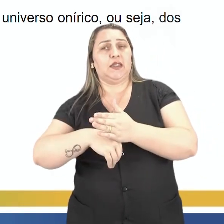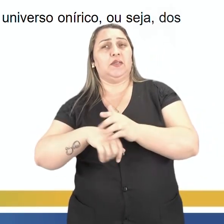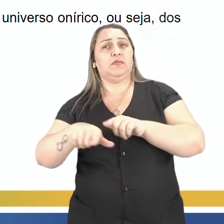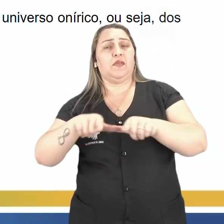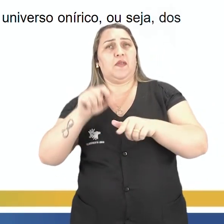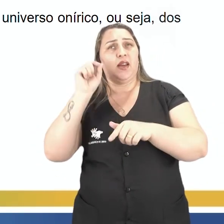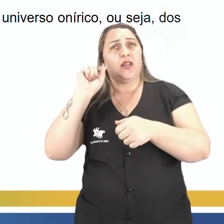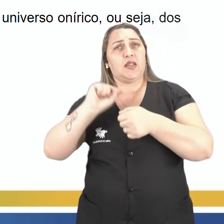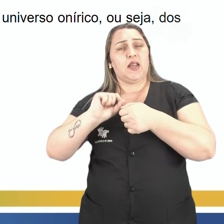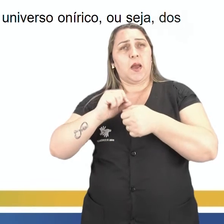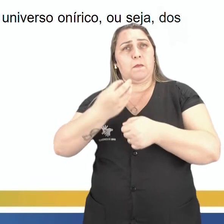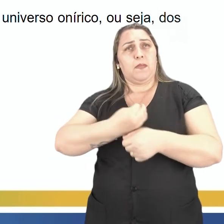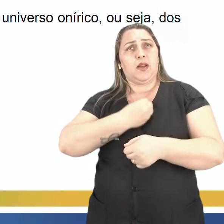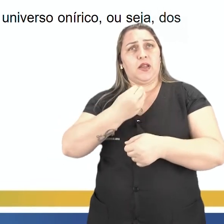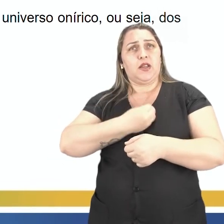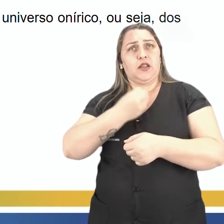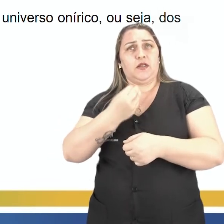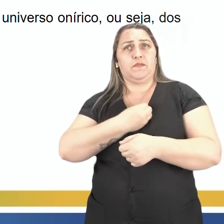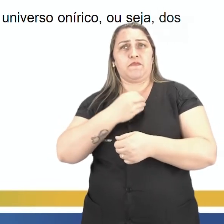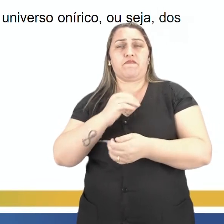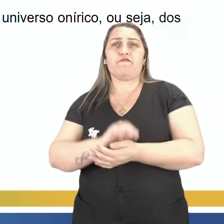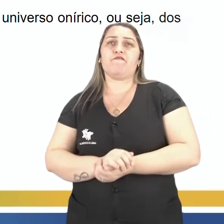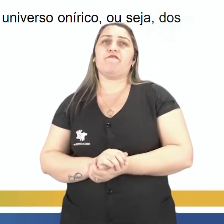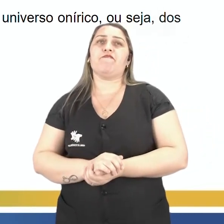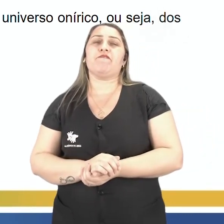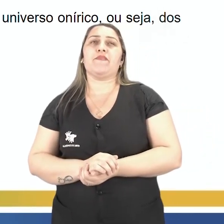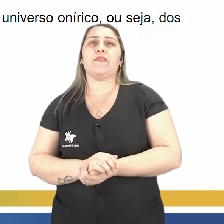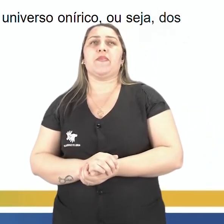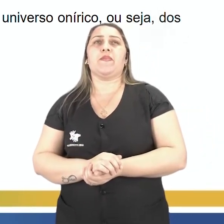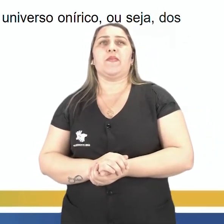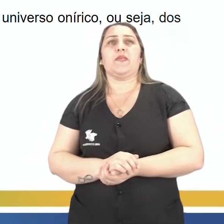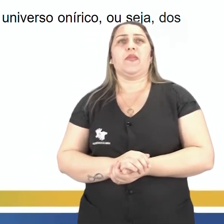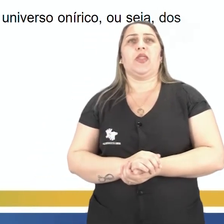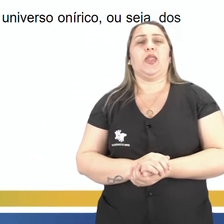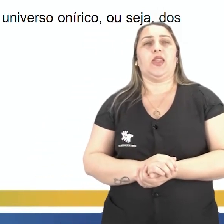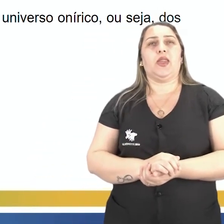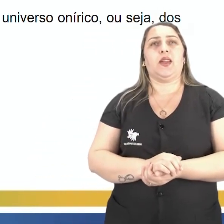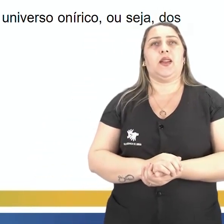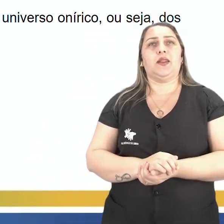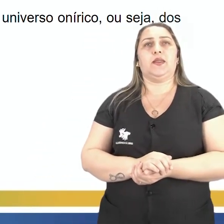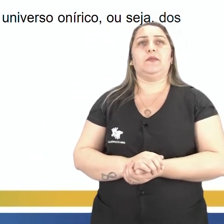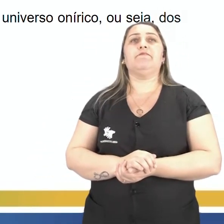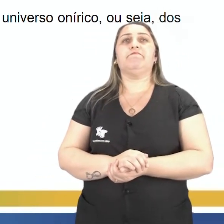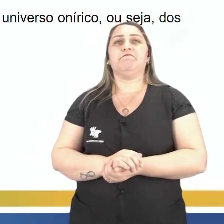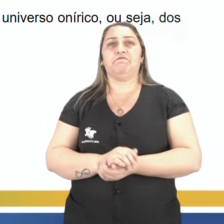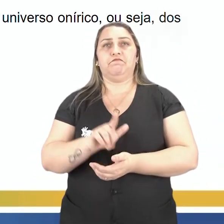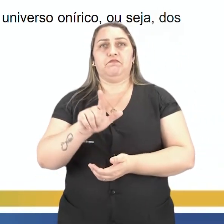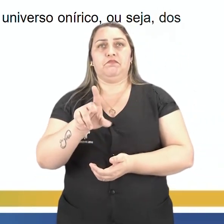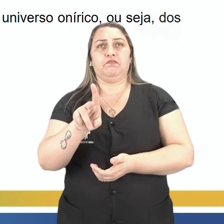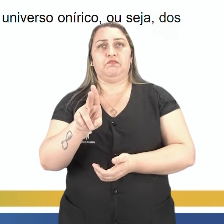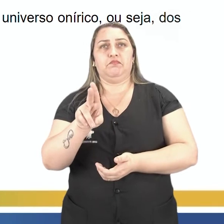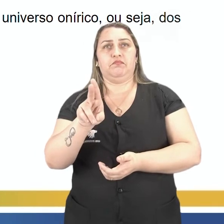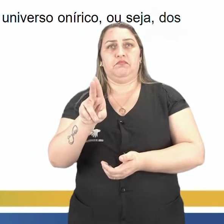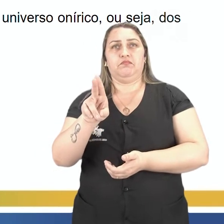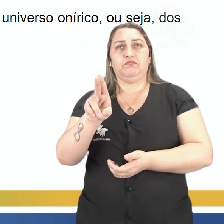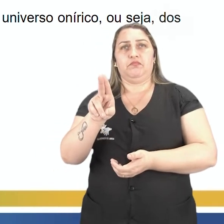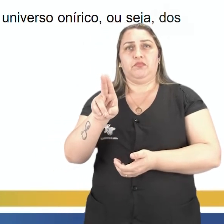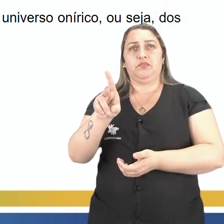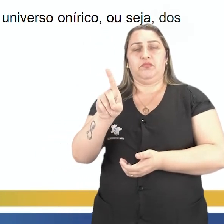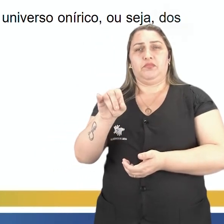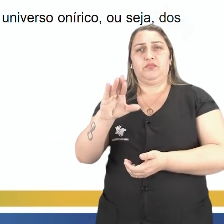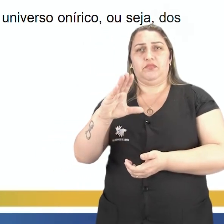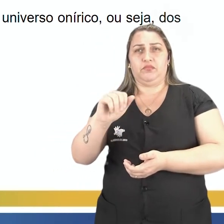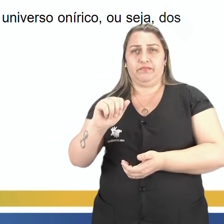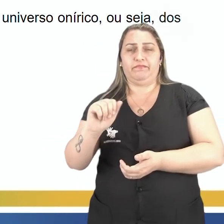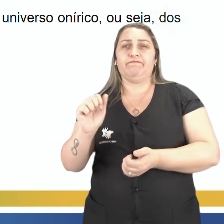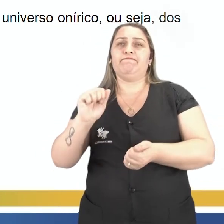fazer com que ele participasse dela. Então vamos lá, a participação do público na interação lúdica com a obra. A instalação é um